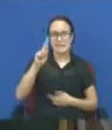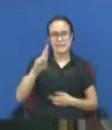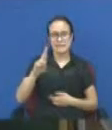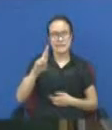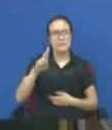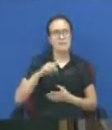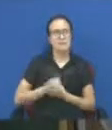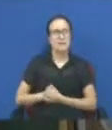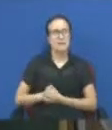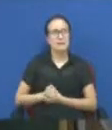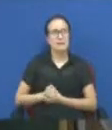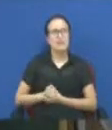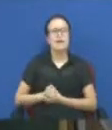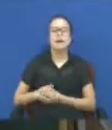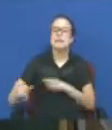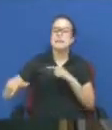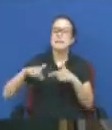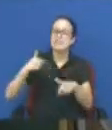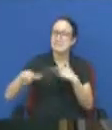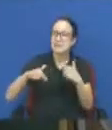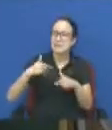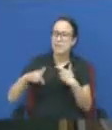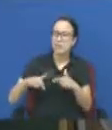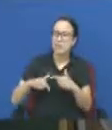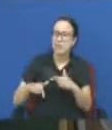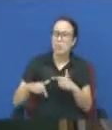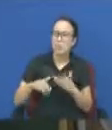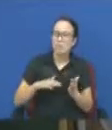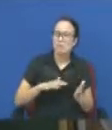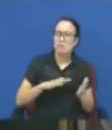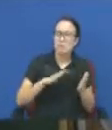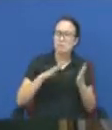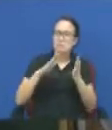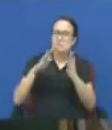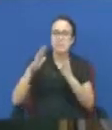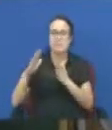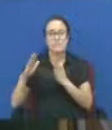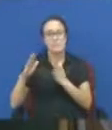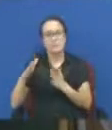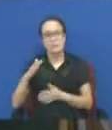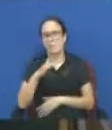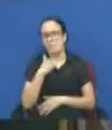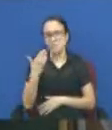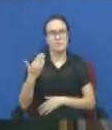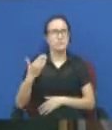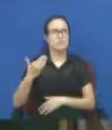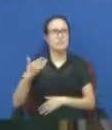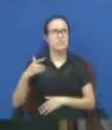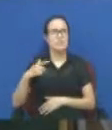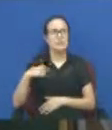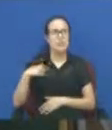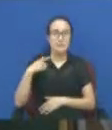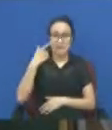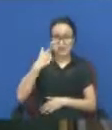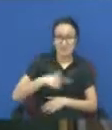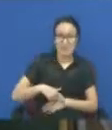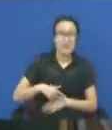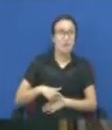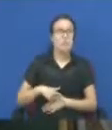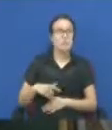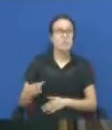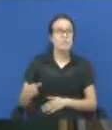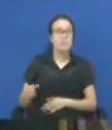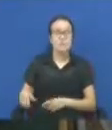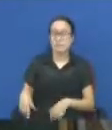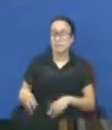eu não acho que criança trabalhar é problema. Eu me levantei e nos apartes que não são habituais,